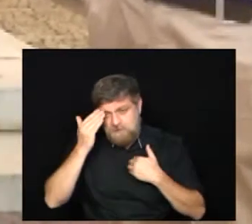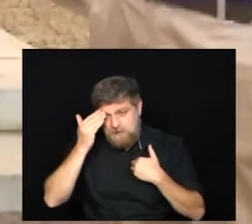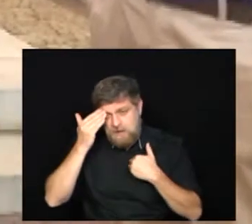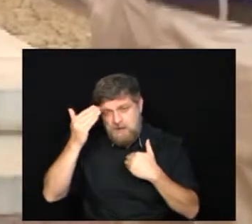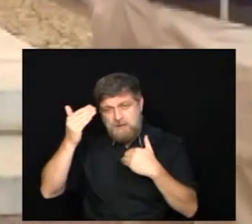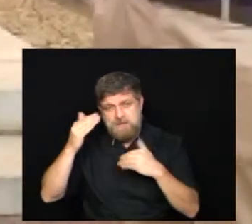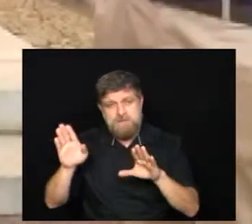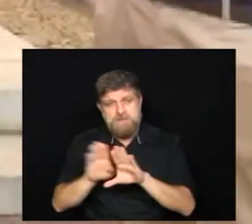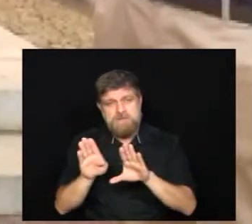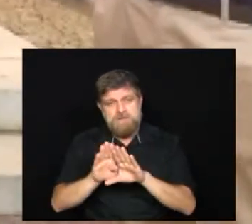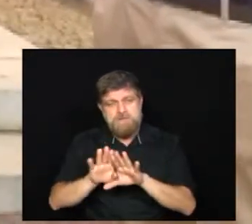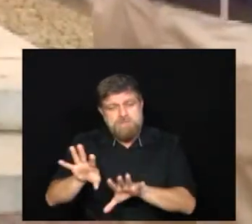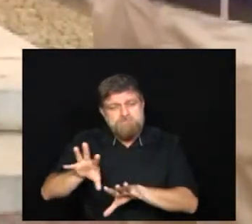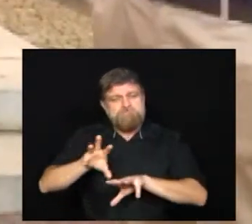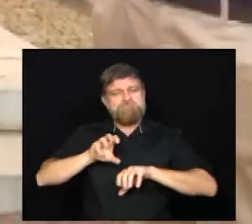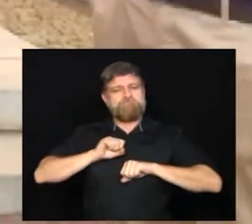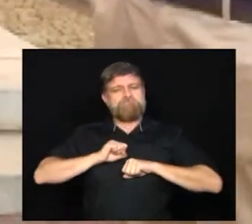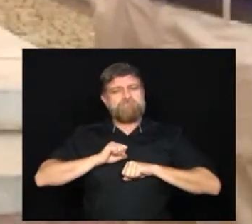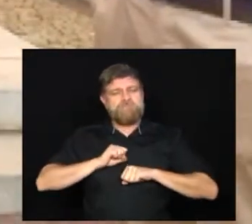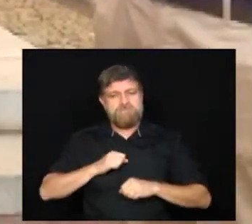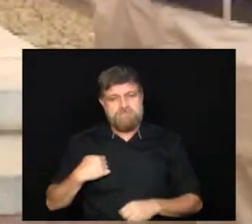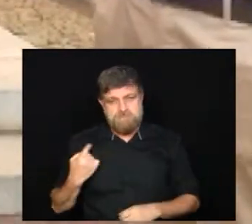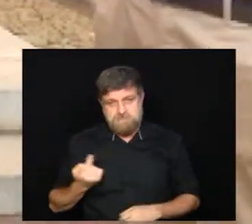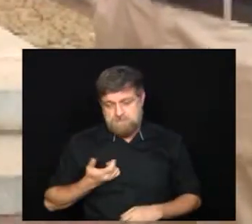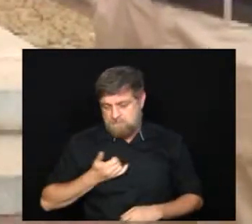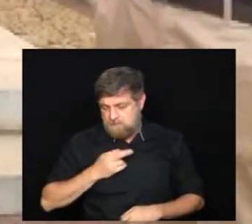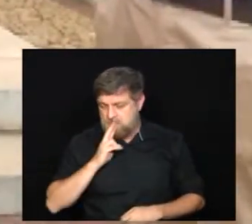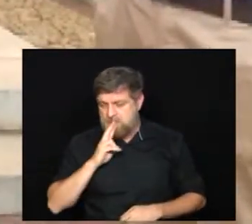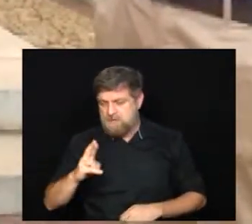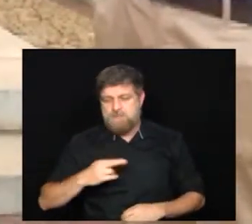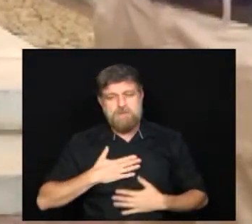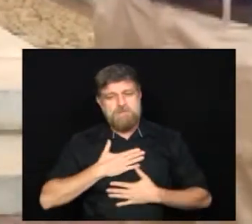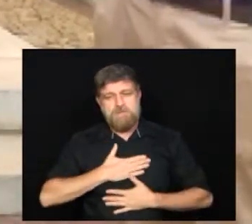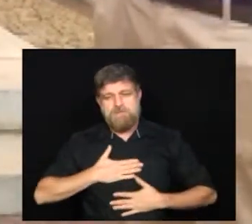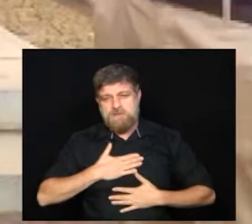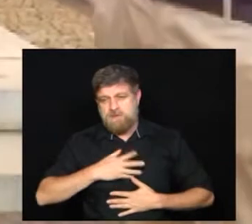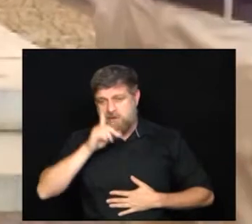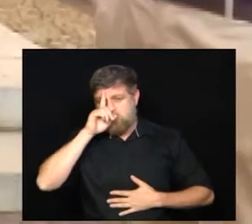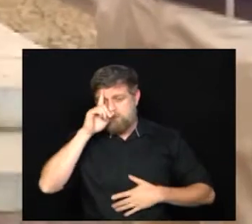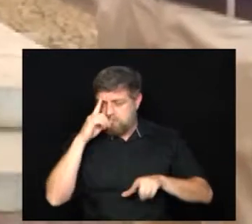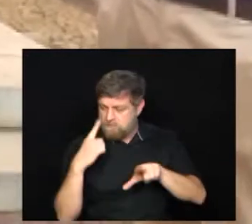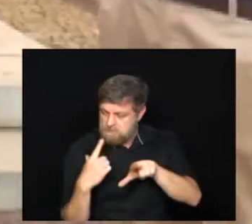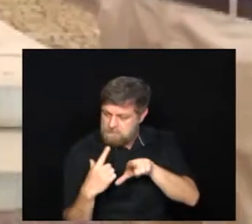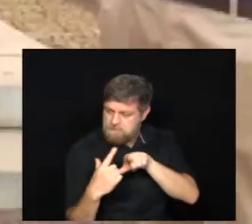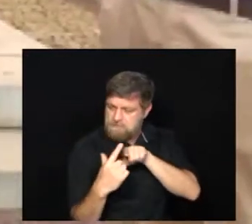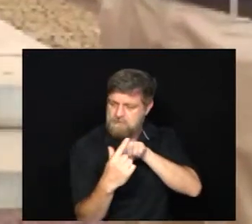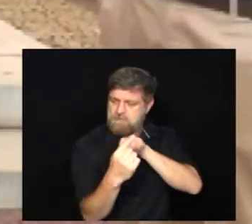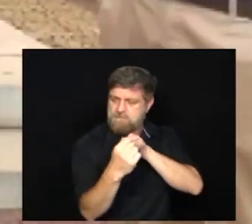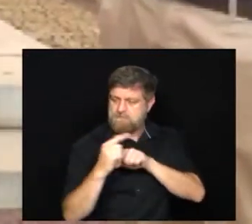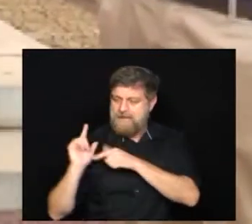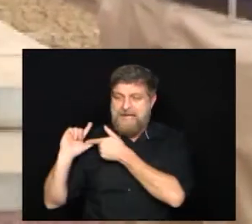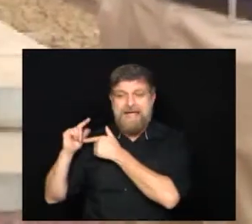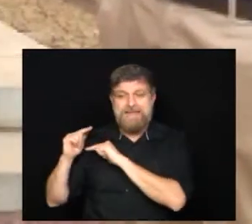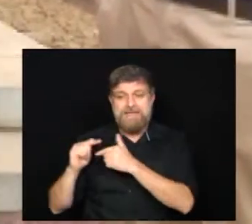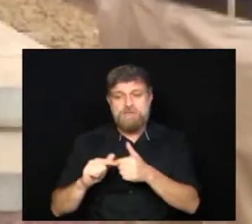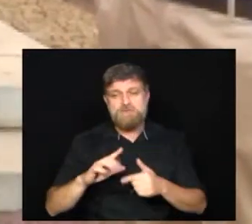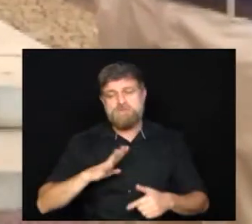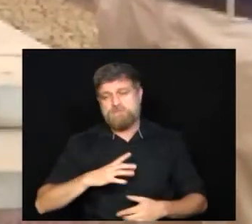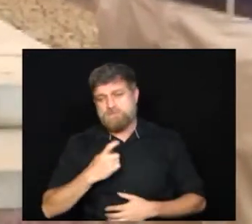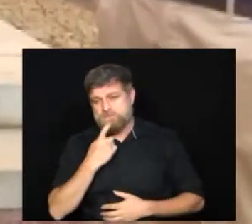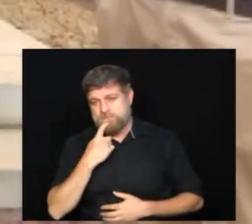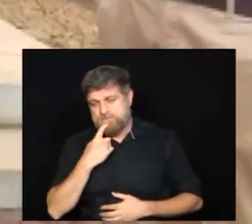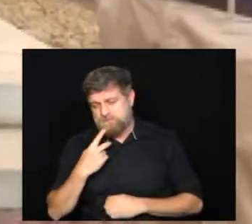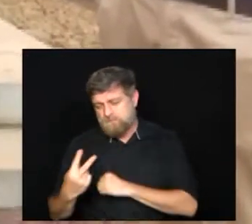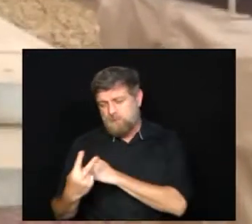a energia enviada. Quero dizer que é uma honra poder sair hoje aqui do hospital, um hospital tradicional de Campinas, que